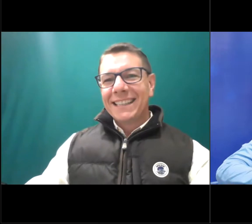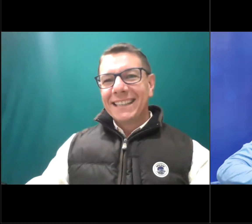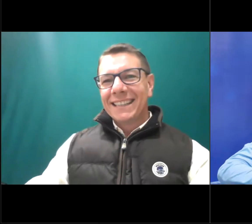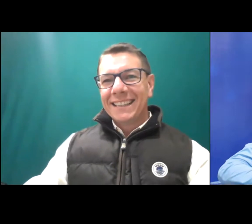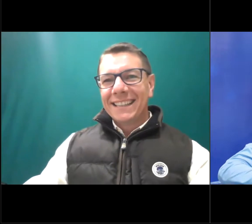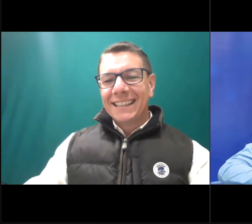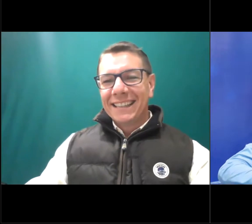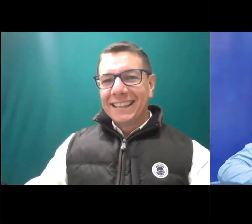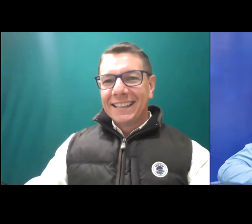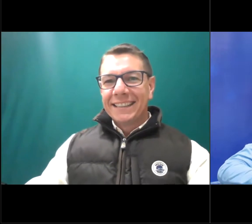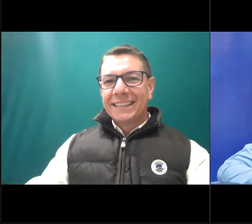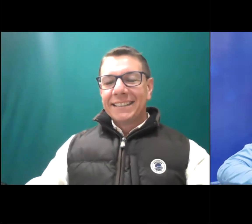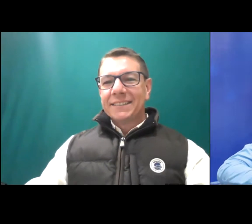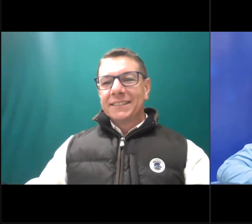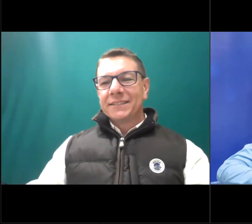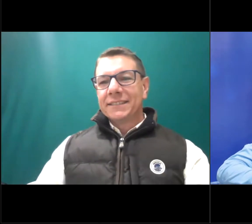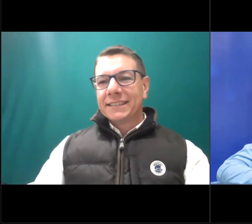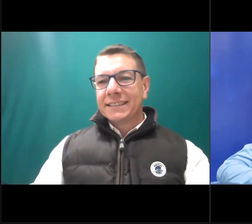Pois é.